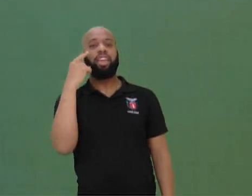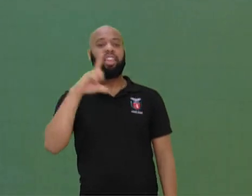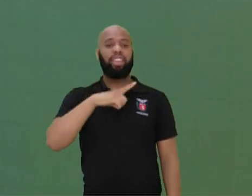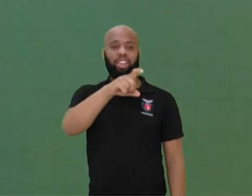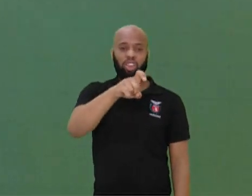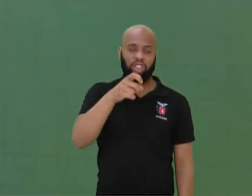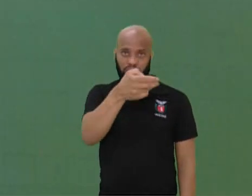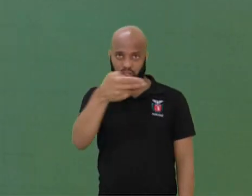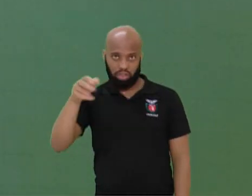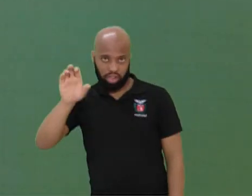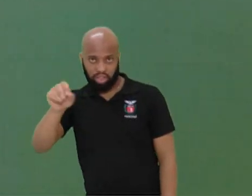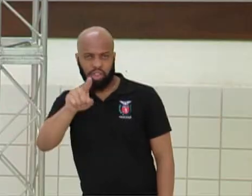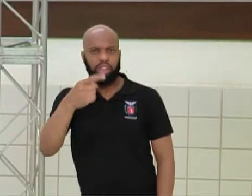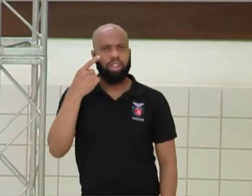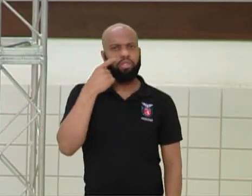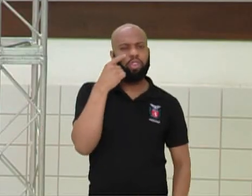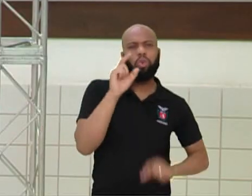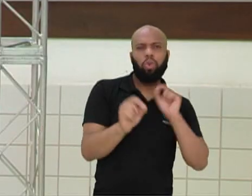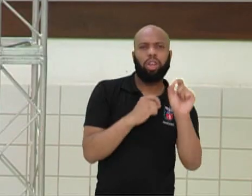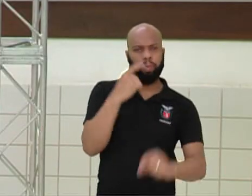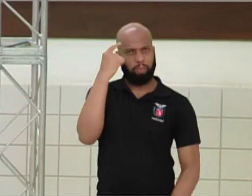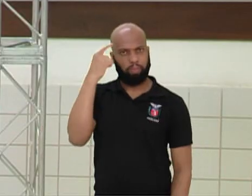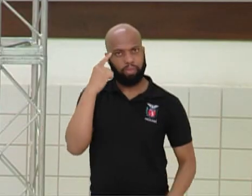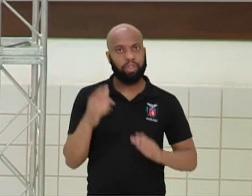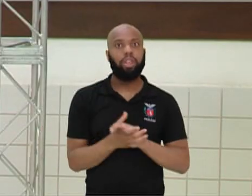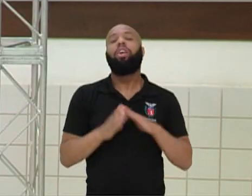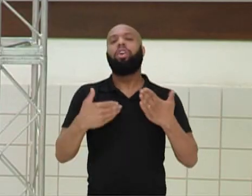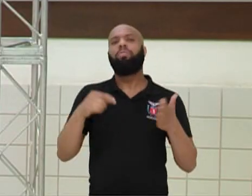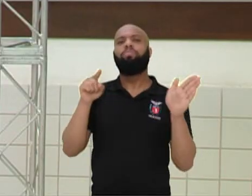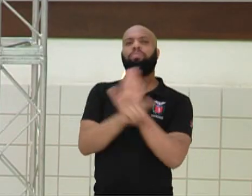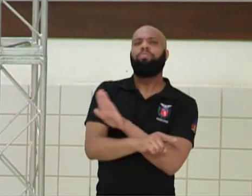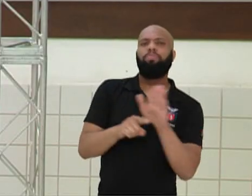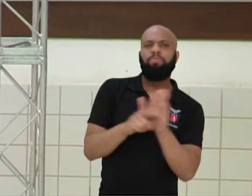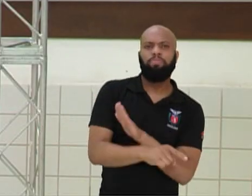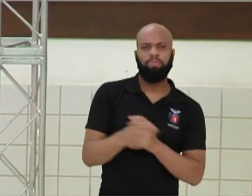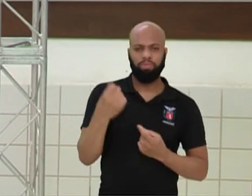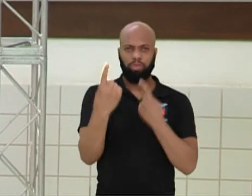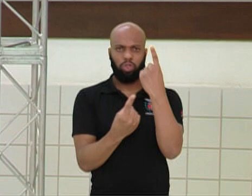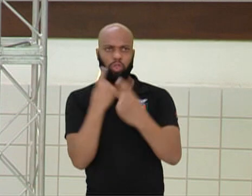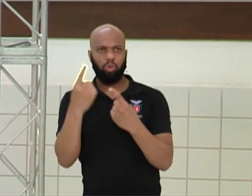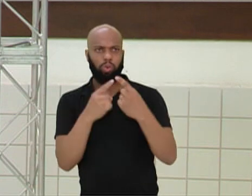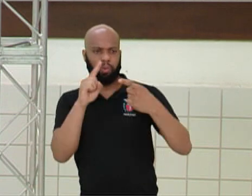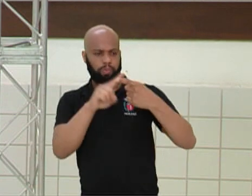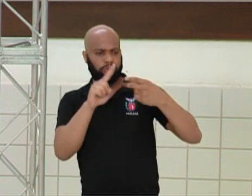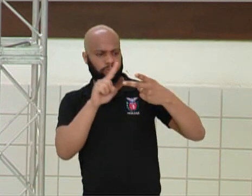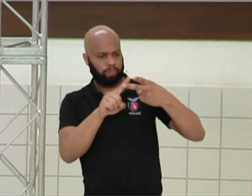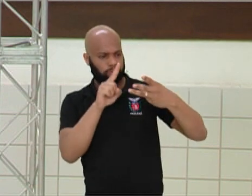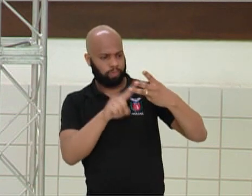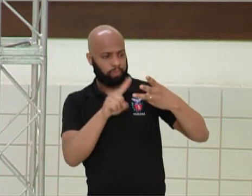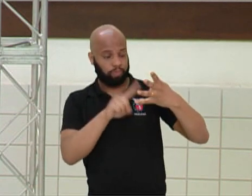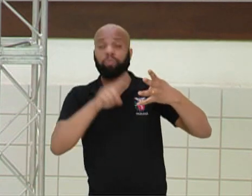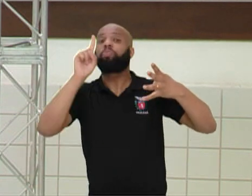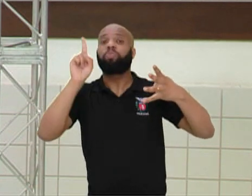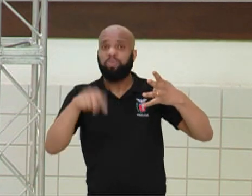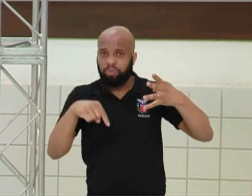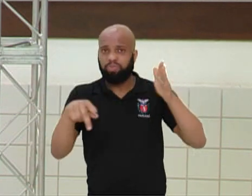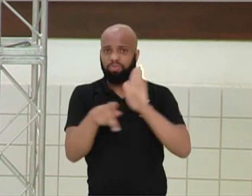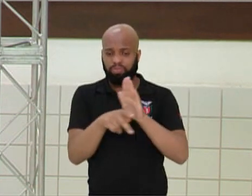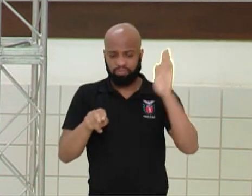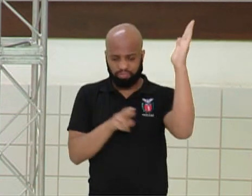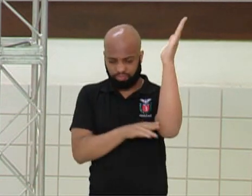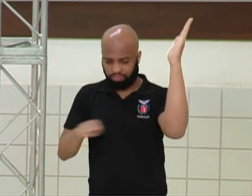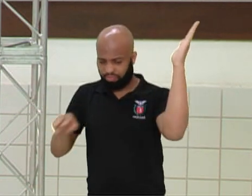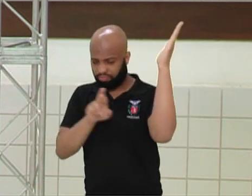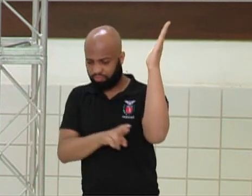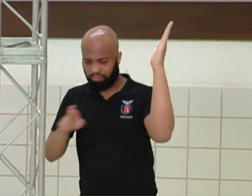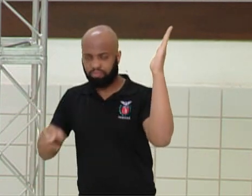a zero, você pode pensar assim, bom, a pergunta é, quais desses valores são os zeros da minha função? Aí você